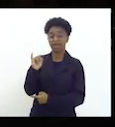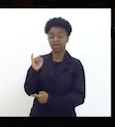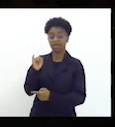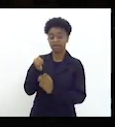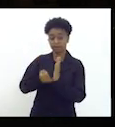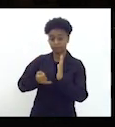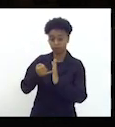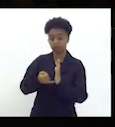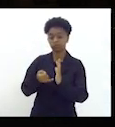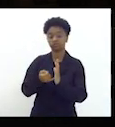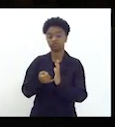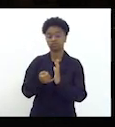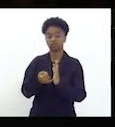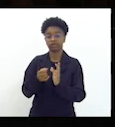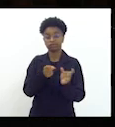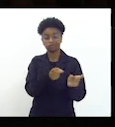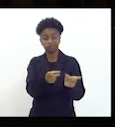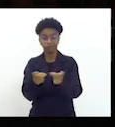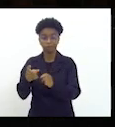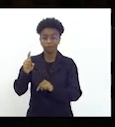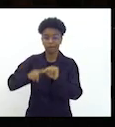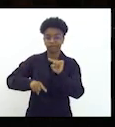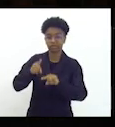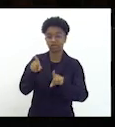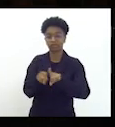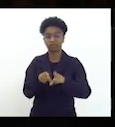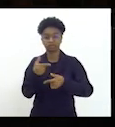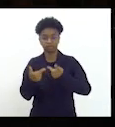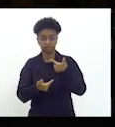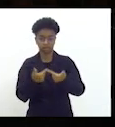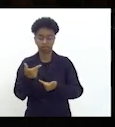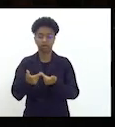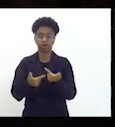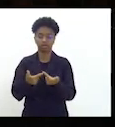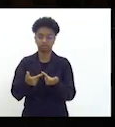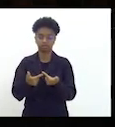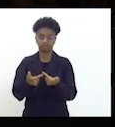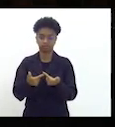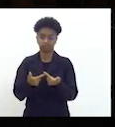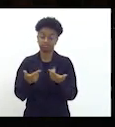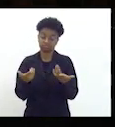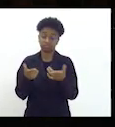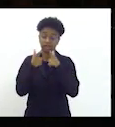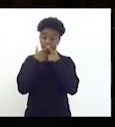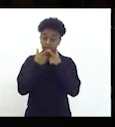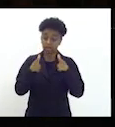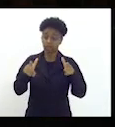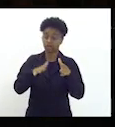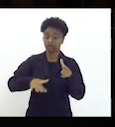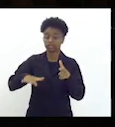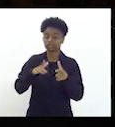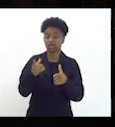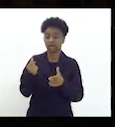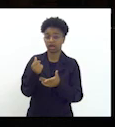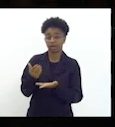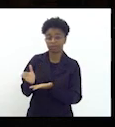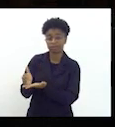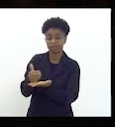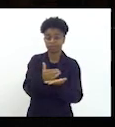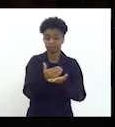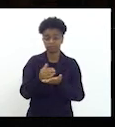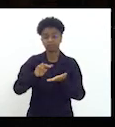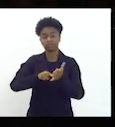circulação de mercadorias e serviços na linguagem tributária é um